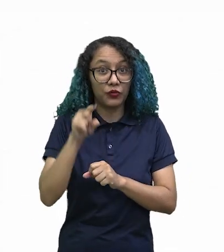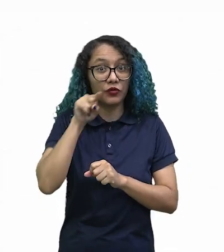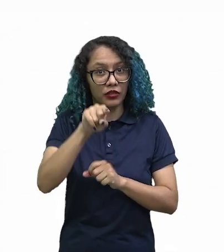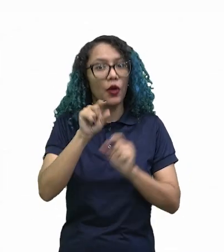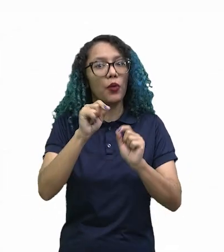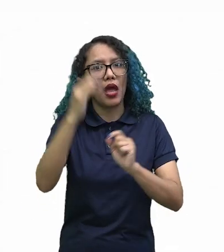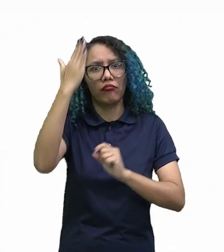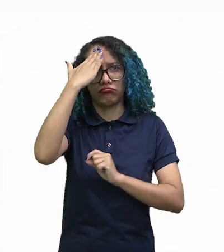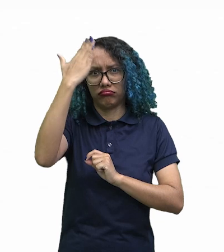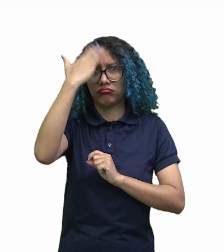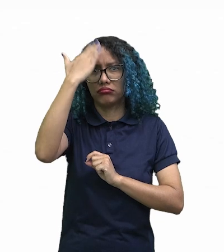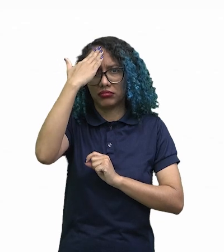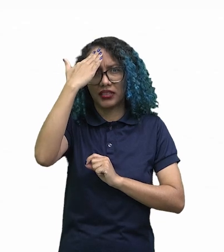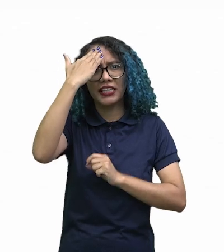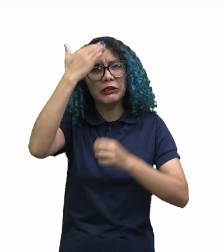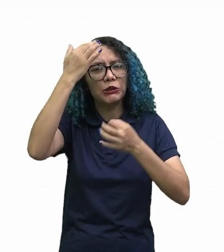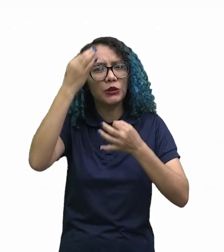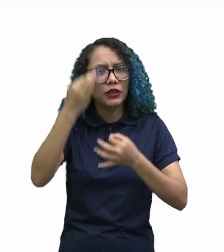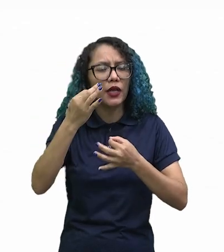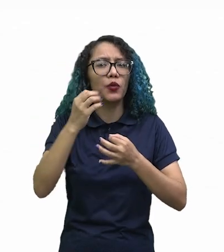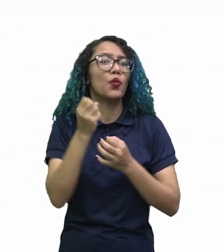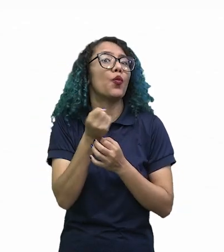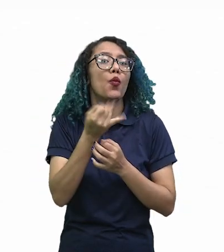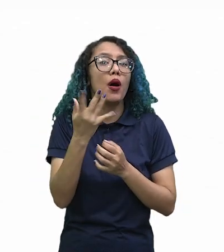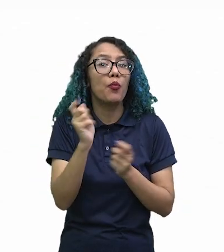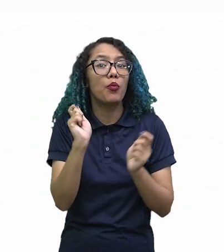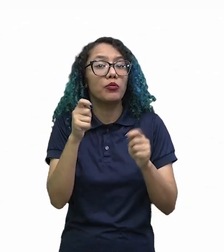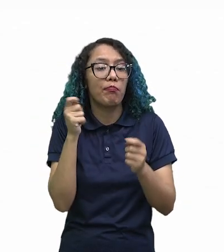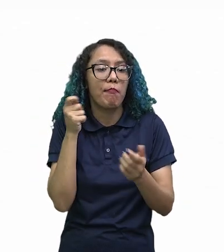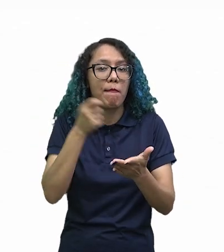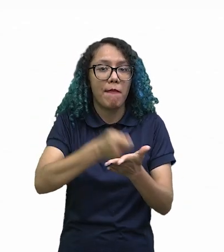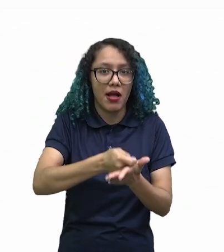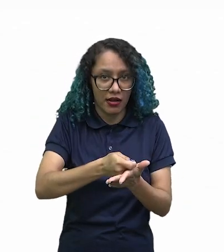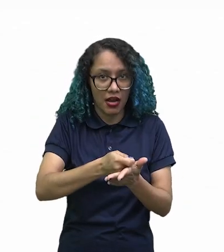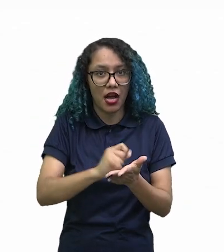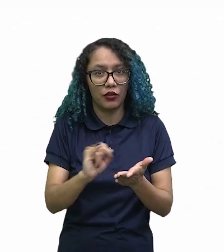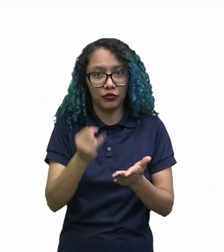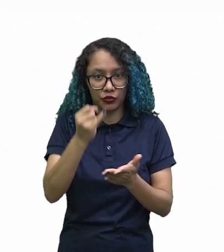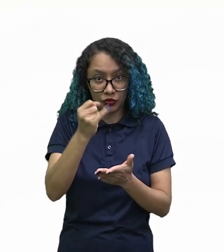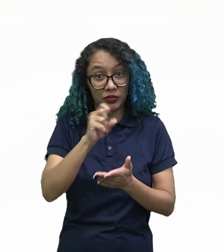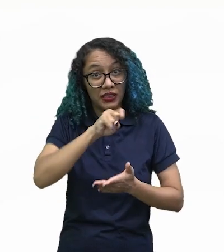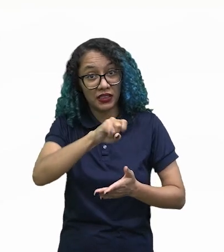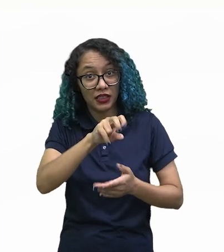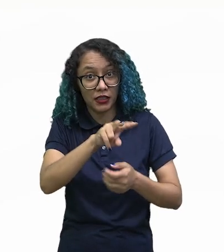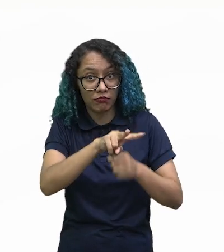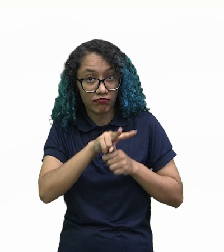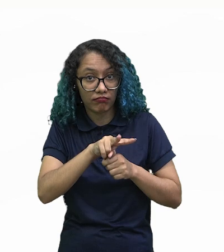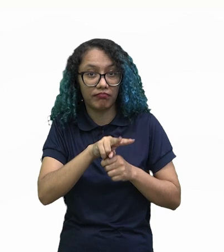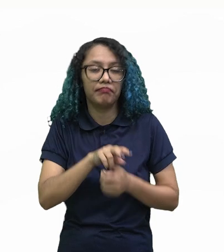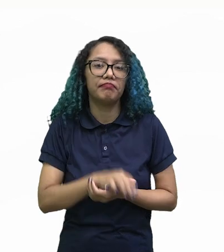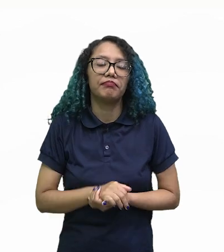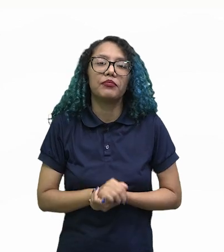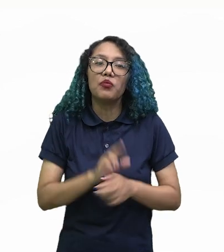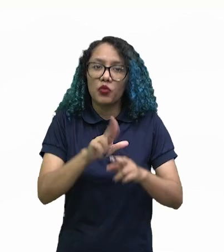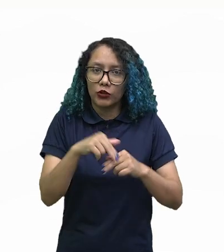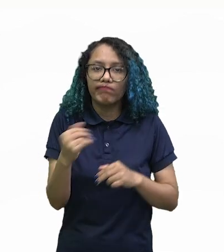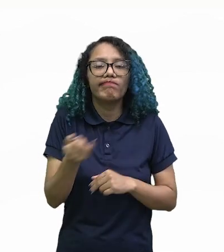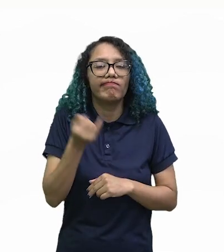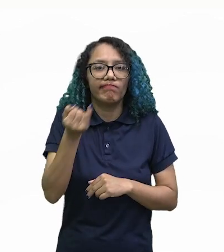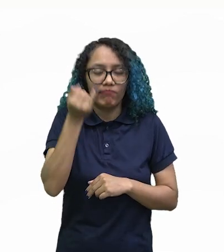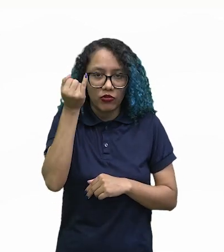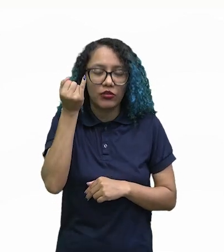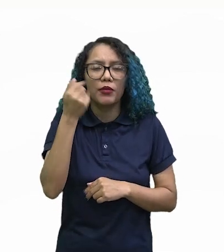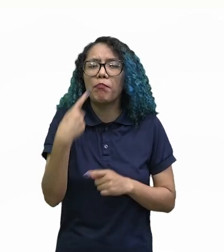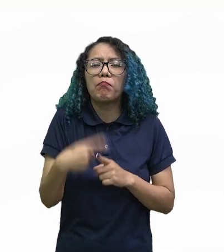situação. Você entende exatamente quanto você vai pagar ali de juros ao pegar um empréstimo. E isso é muito